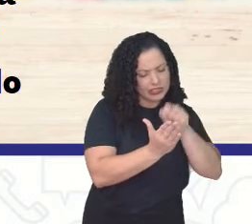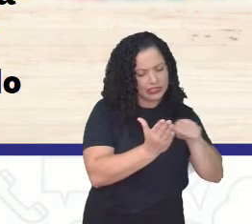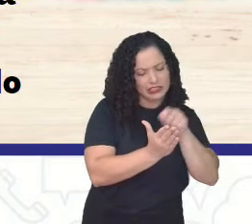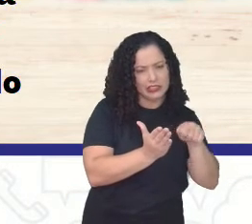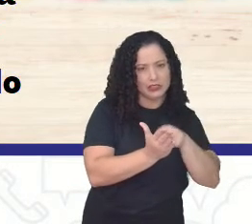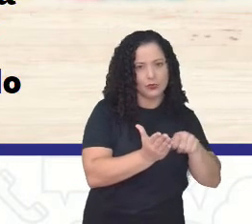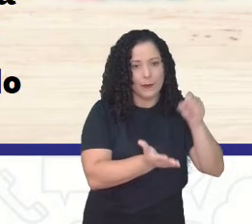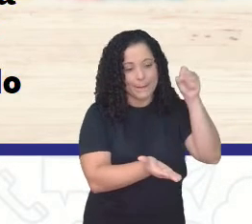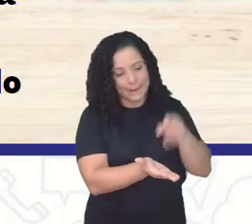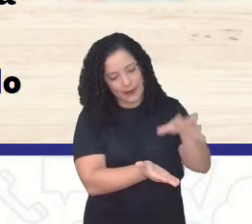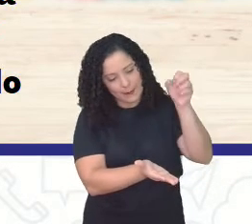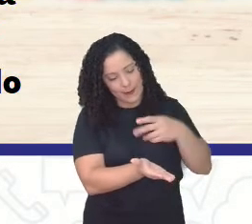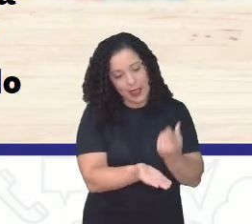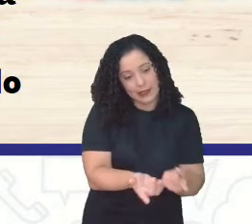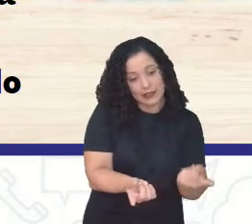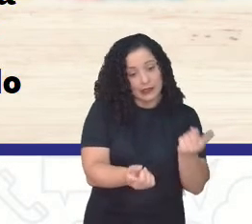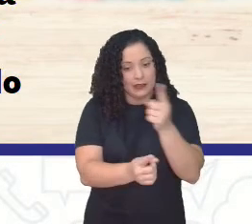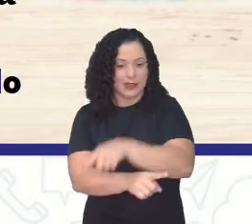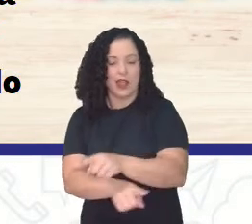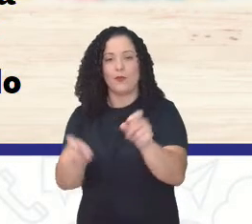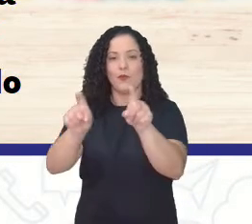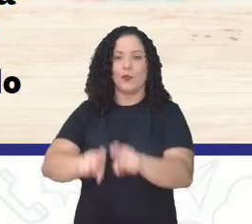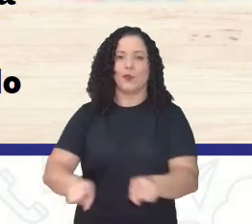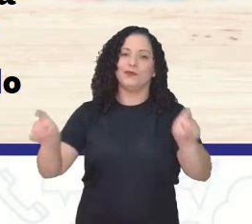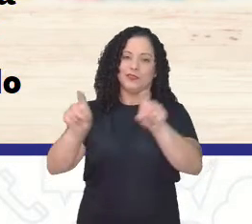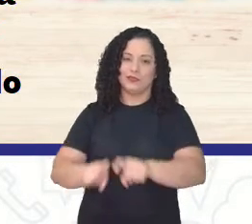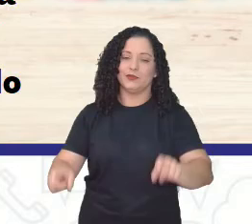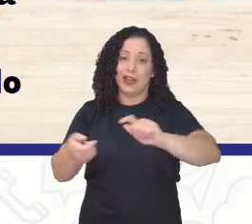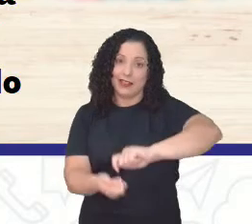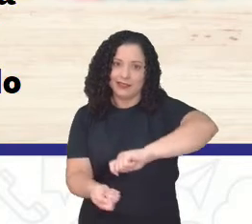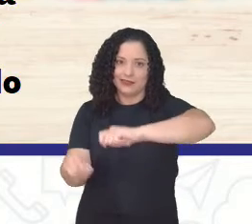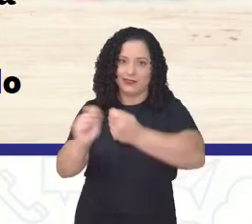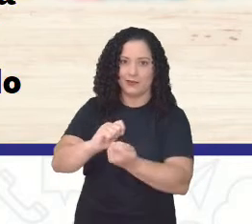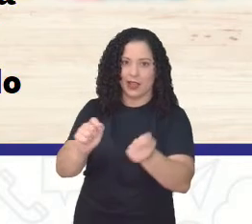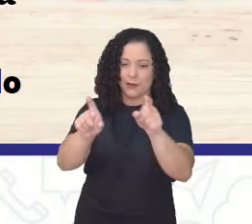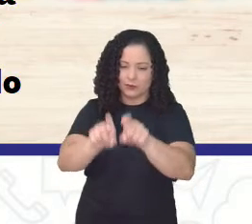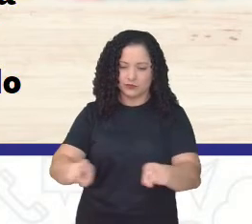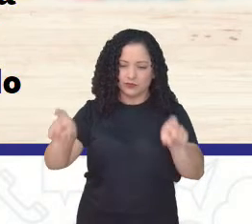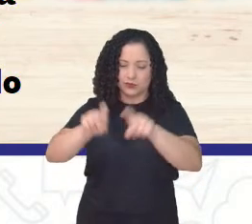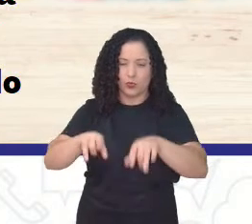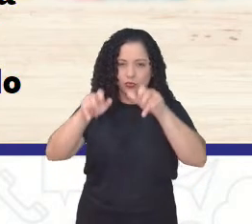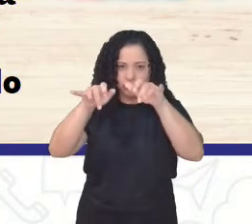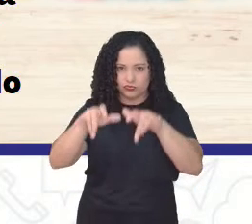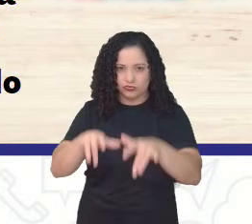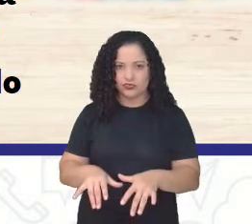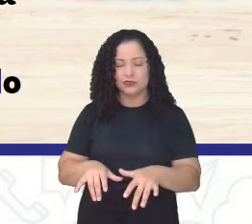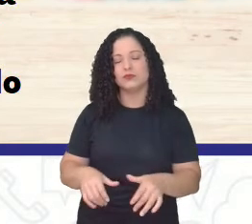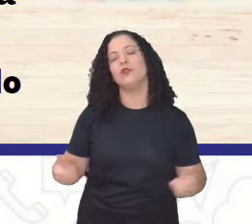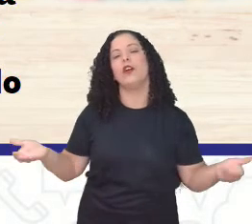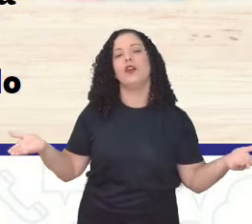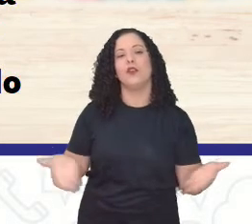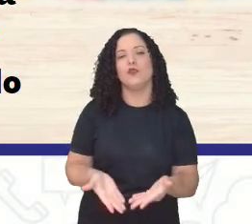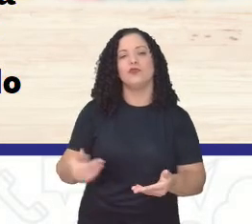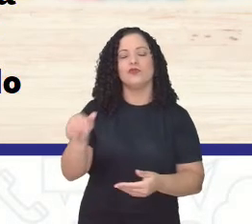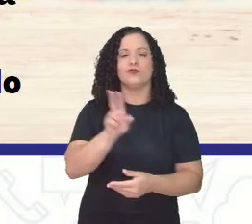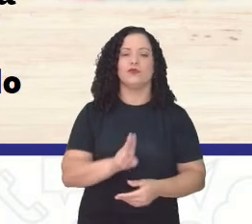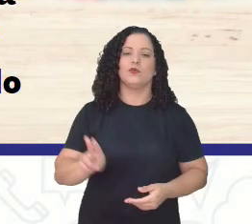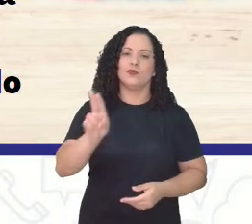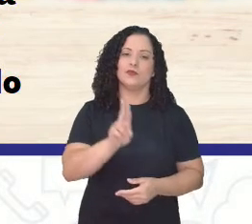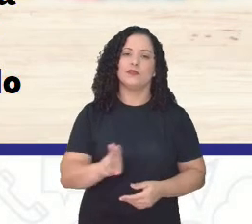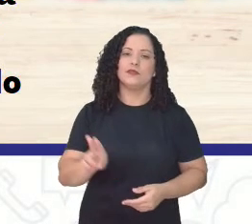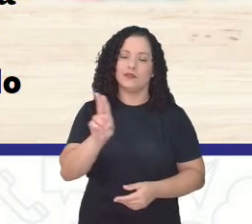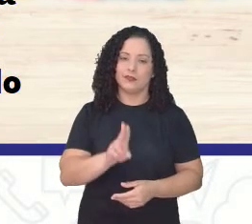texto impresso, né, para uma tela de computador, por exemplo. Então, tudo que a gente utiliza hoje, né, como o